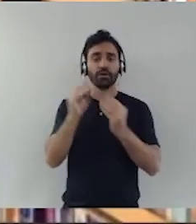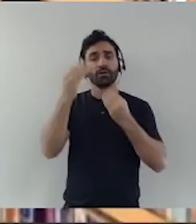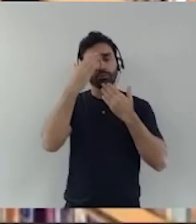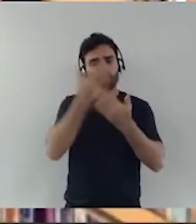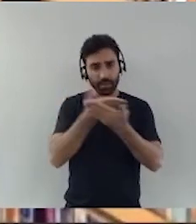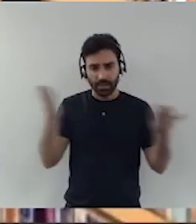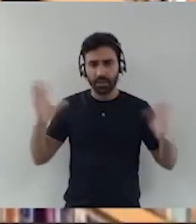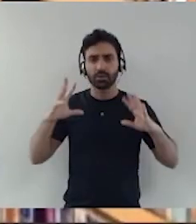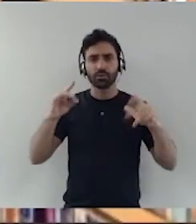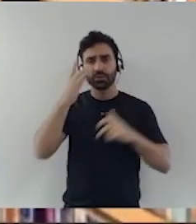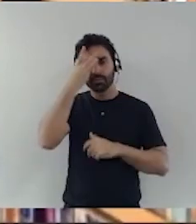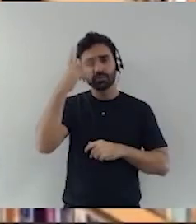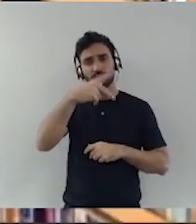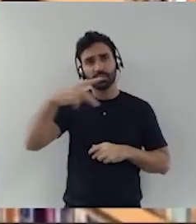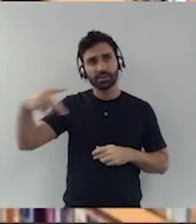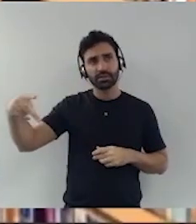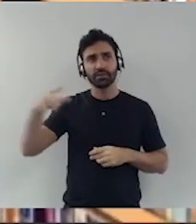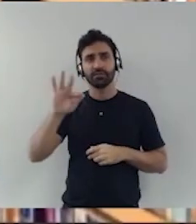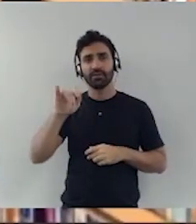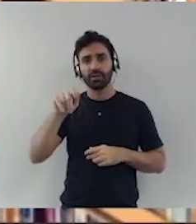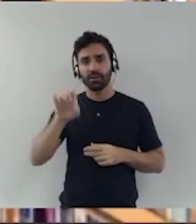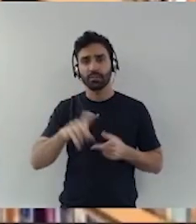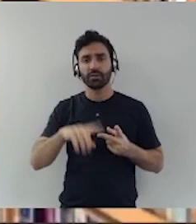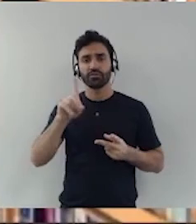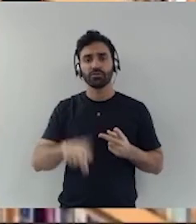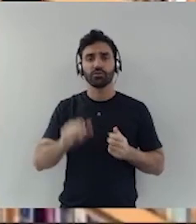mais uma vez ao presidente Felipe Santa Cruz, ao nosso